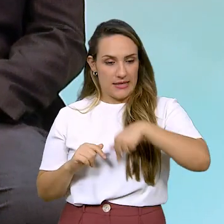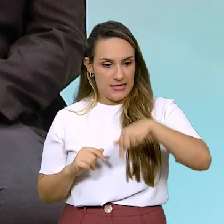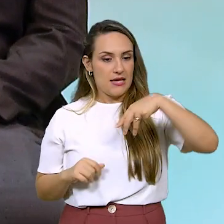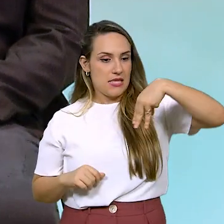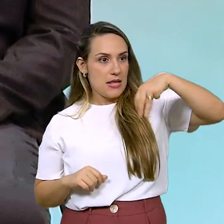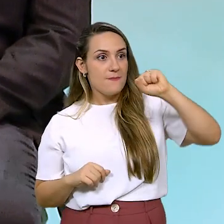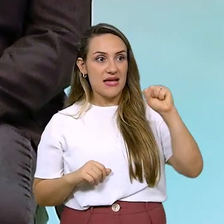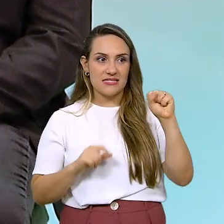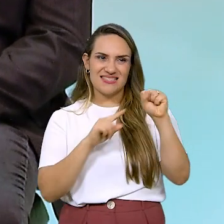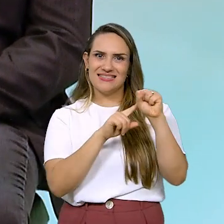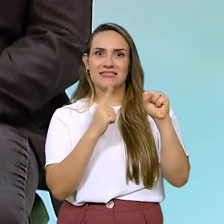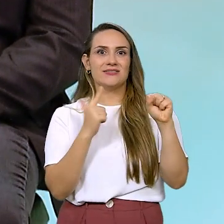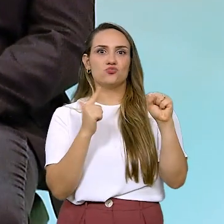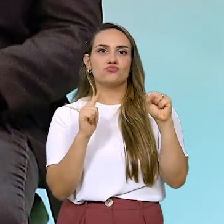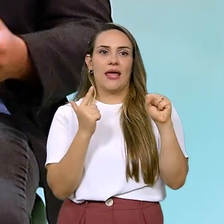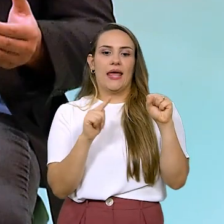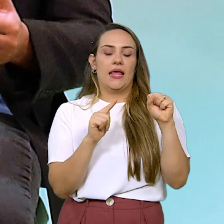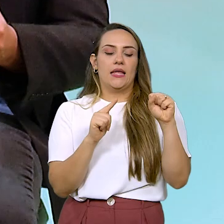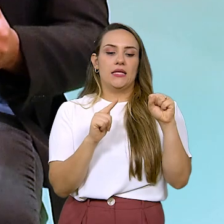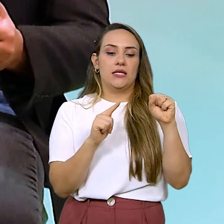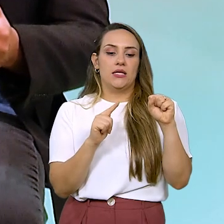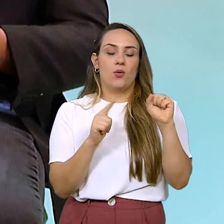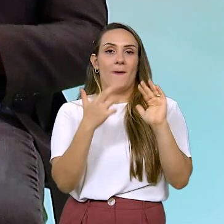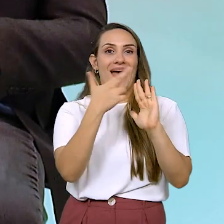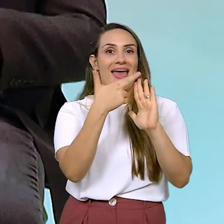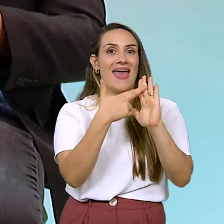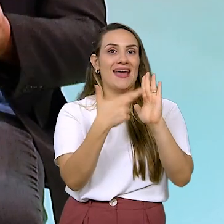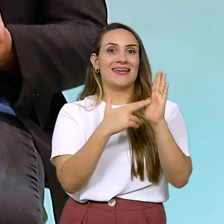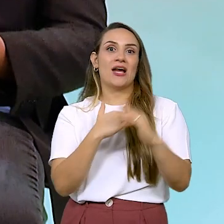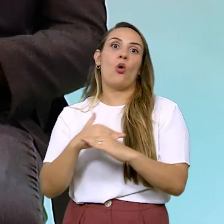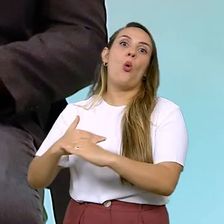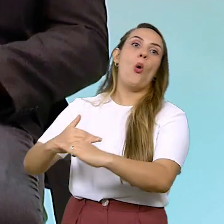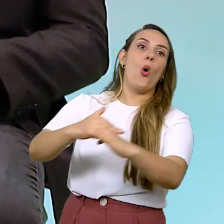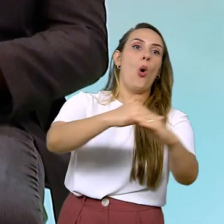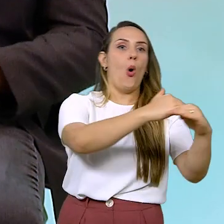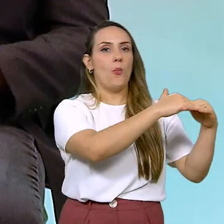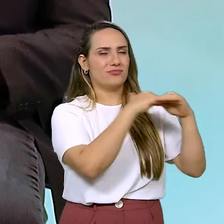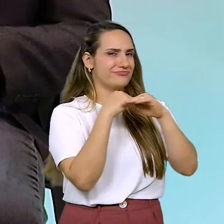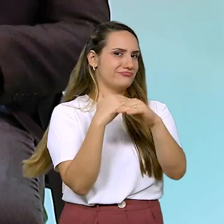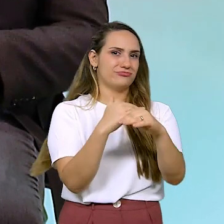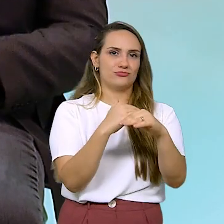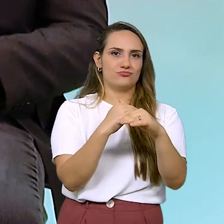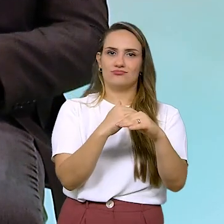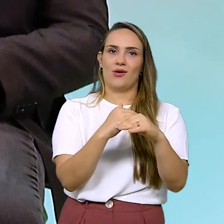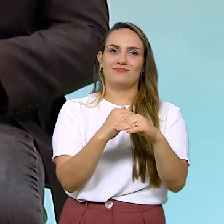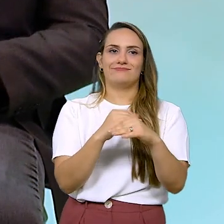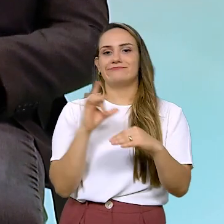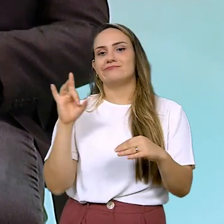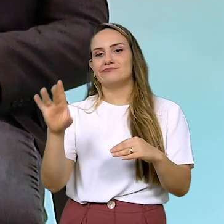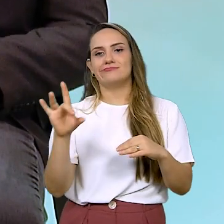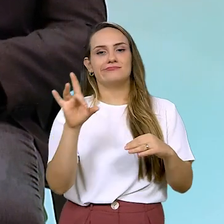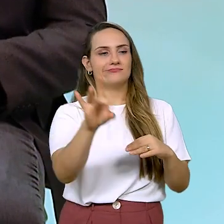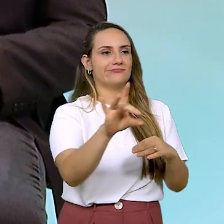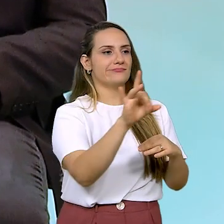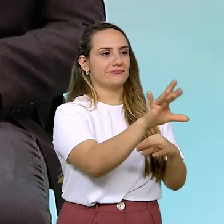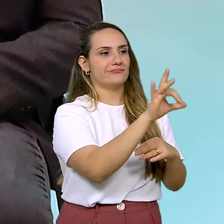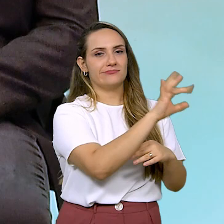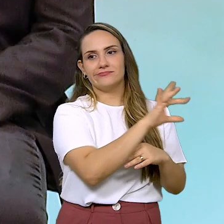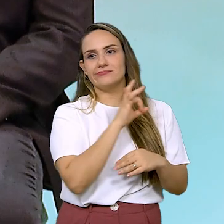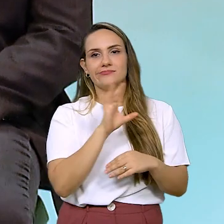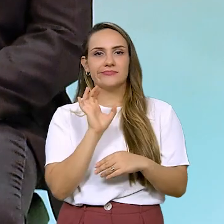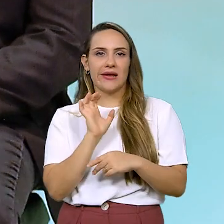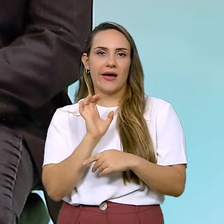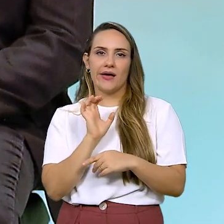na verdade, nós não temos uma normativa padrão. Cada município acaba cobrando de um